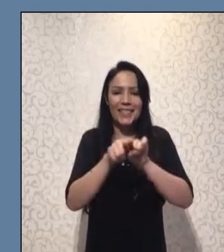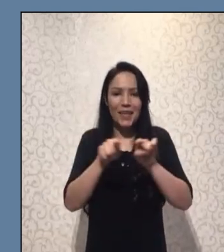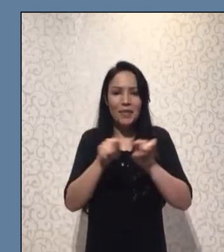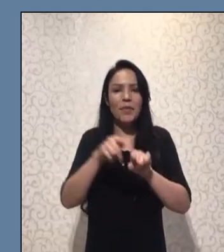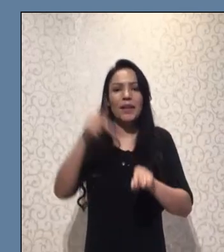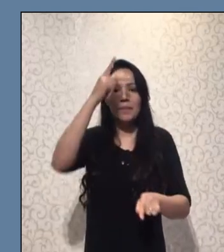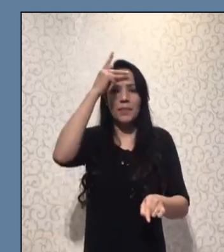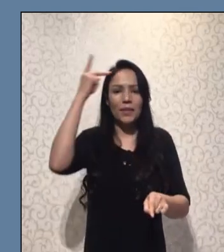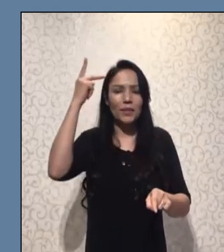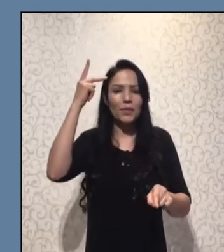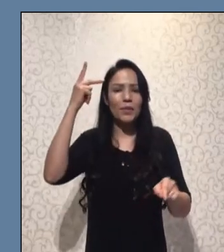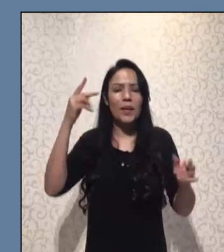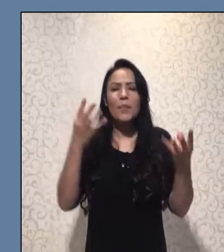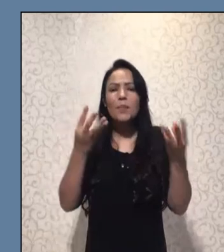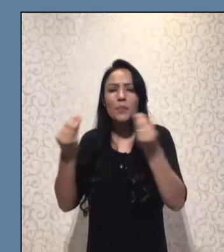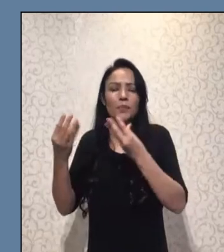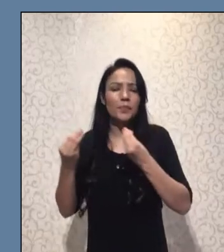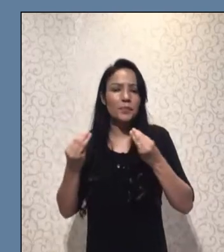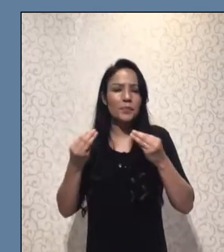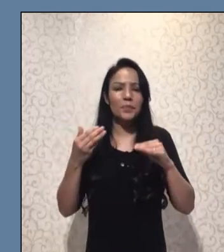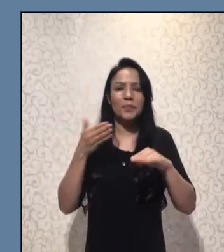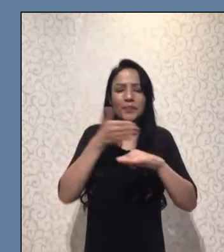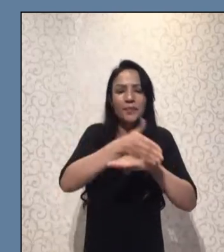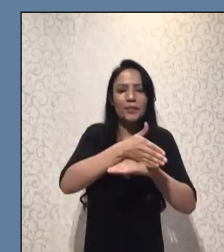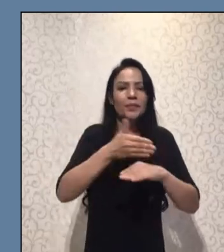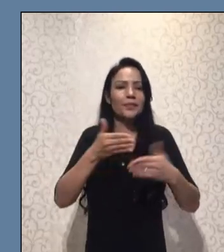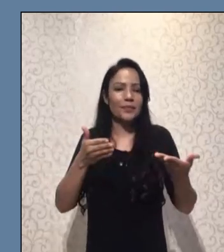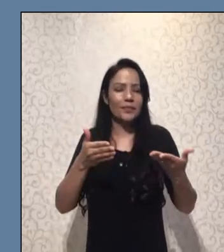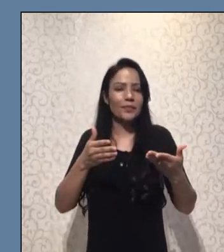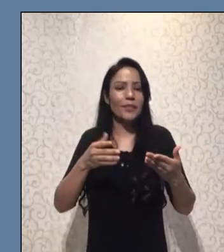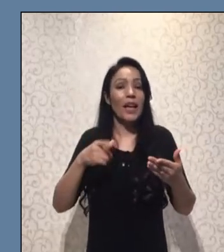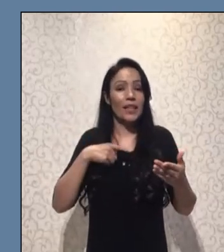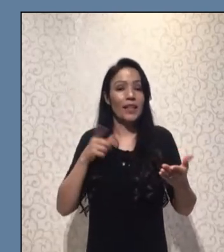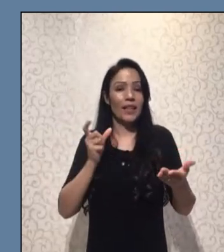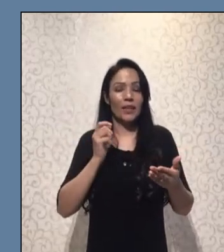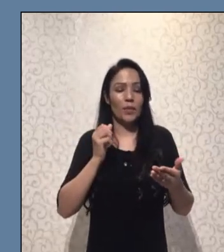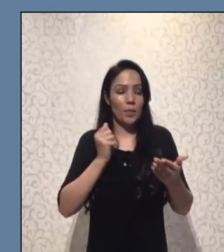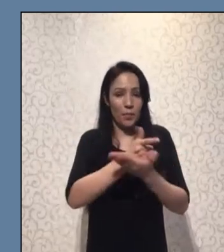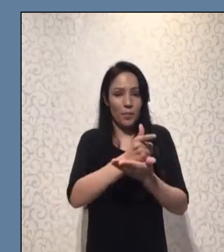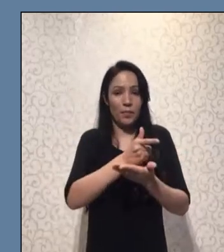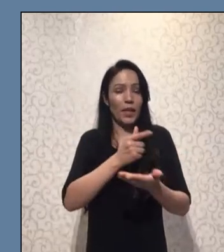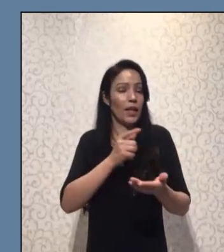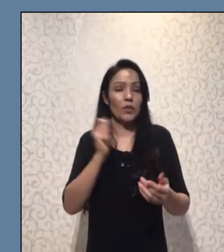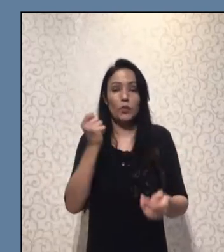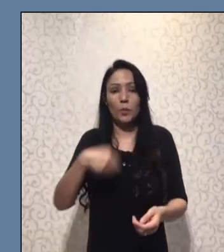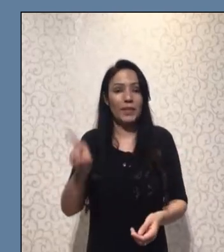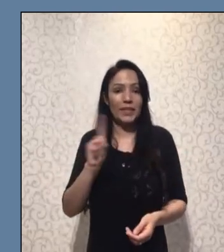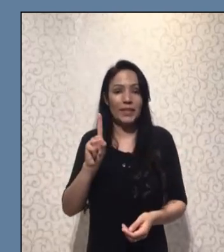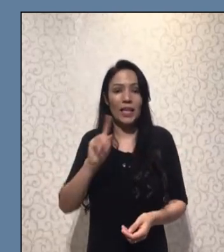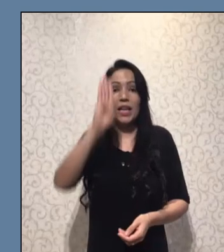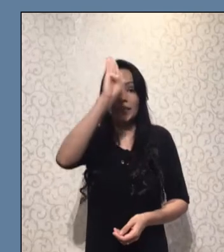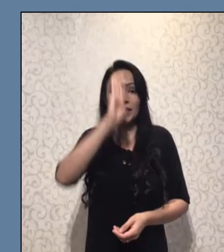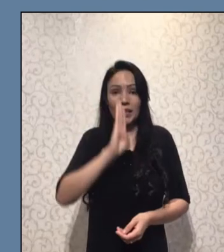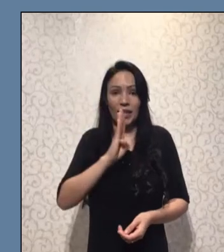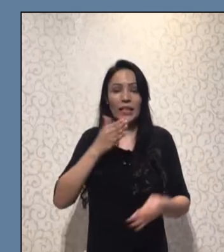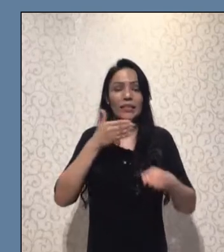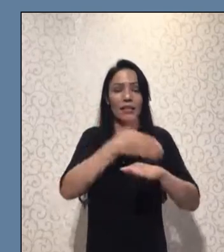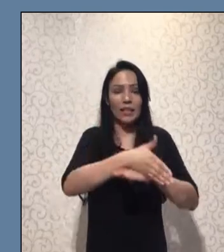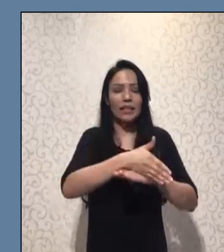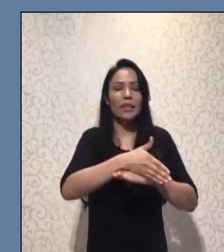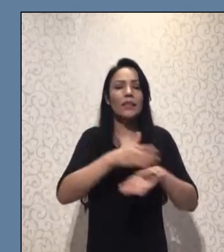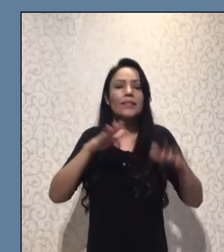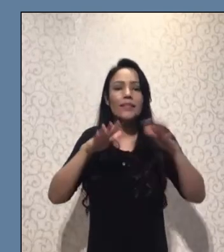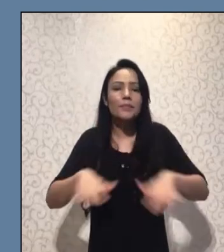muito... Ali você tem, quando o ingresso é gratuito, e você tem pessoas de todas as faixas